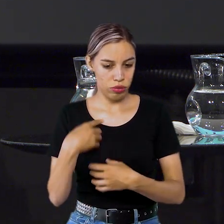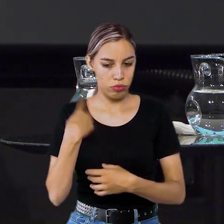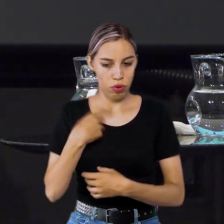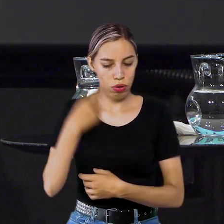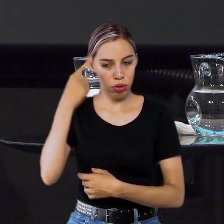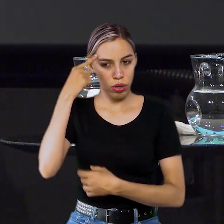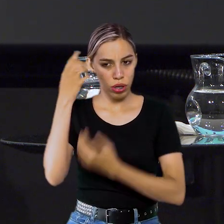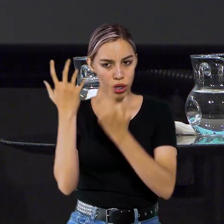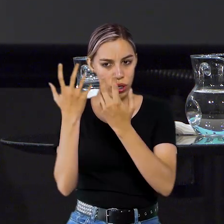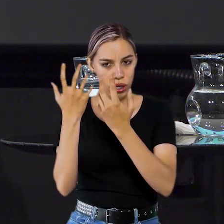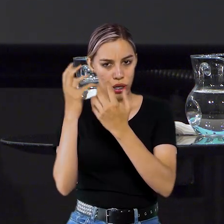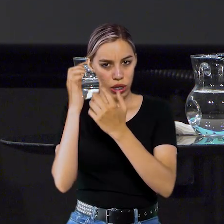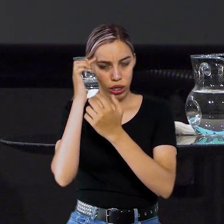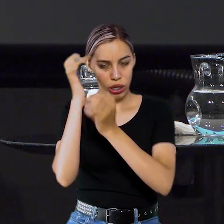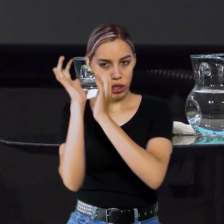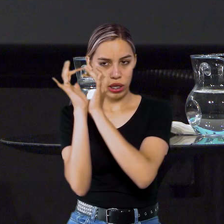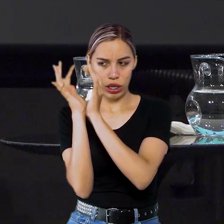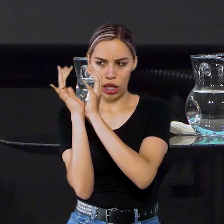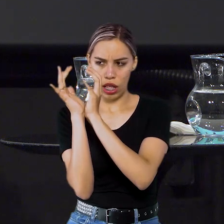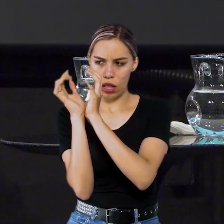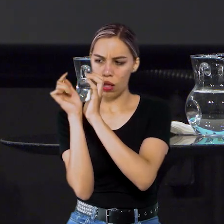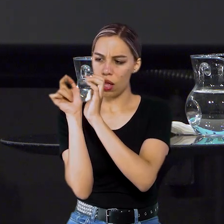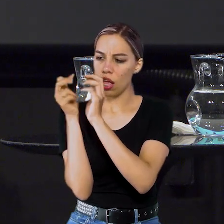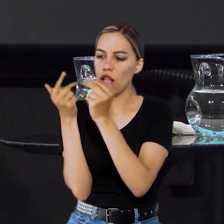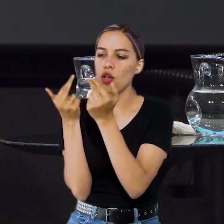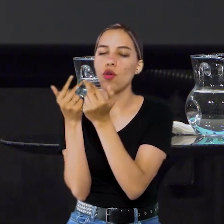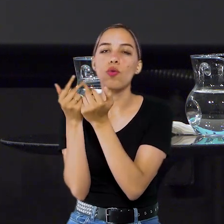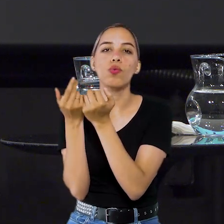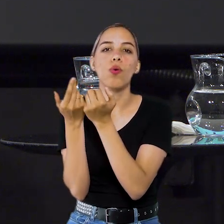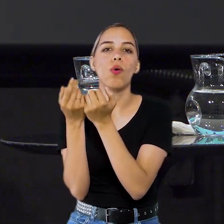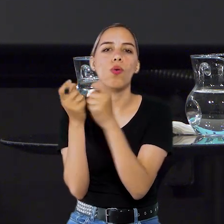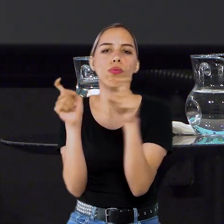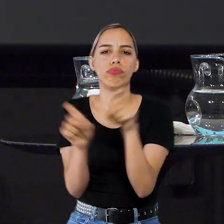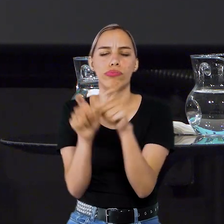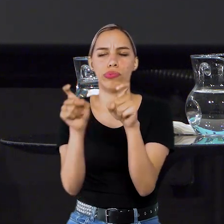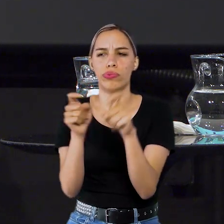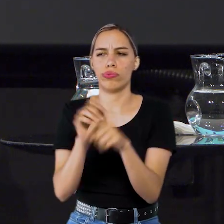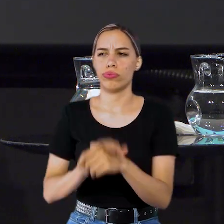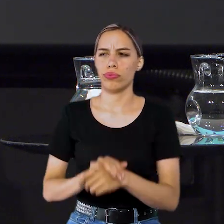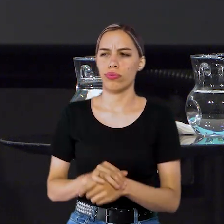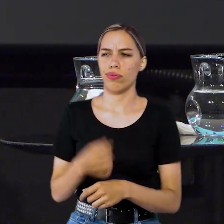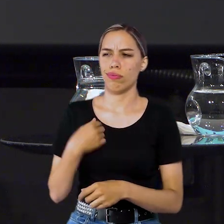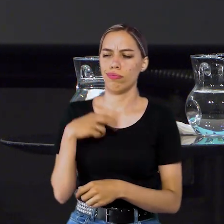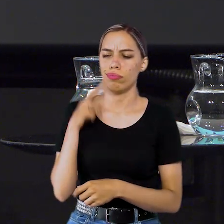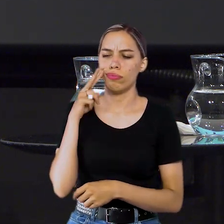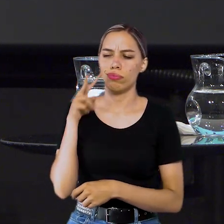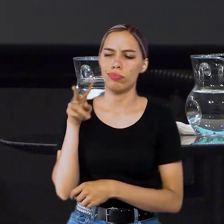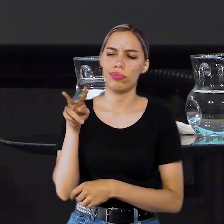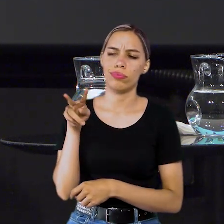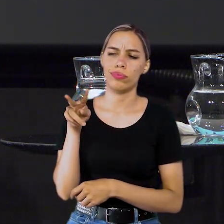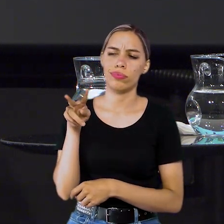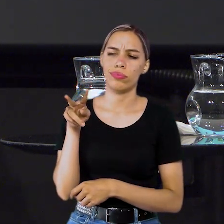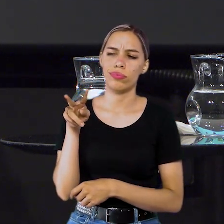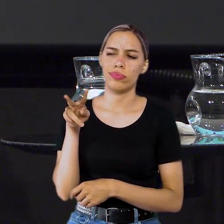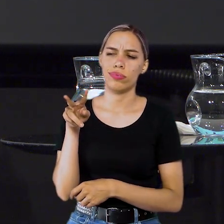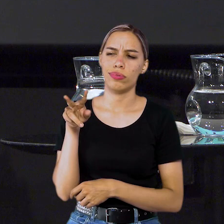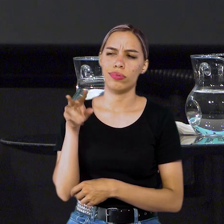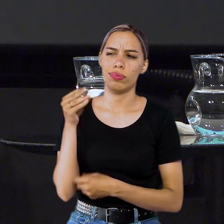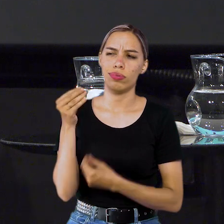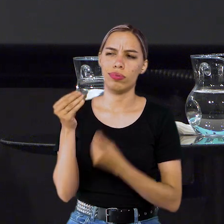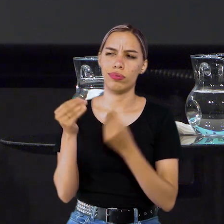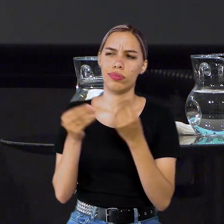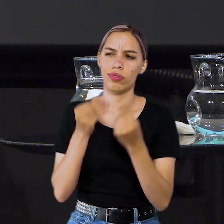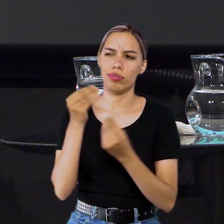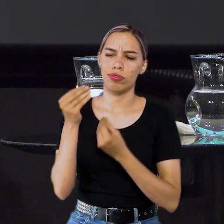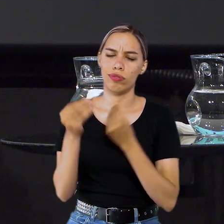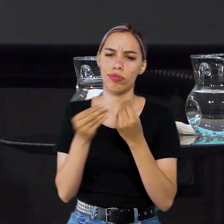como um computador. Pela primeira vez eu vi isso hoje, falei, não, pensei como é que o pensar guarani,